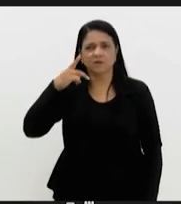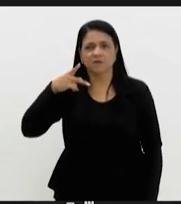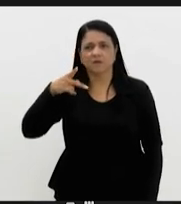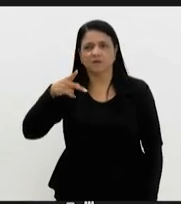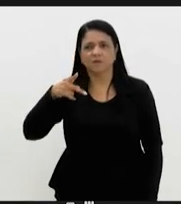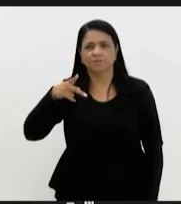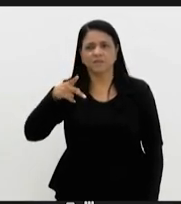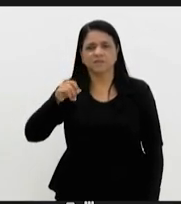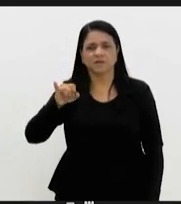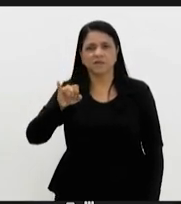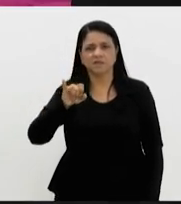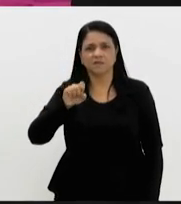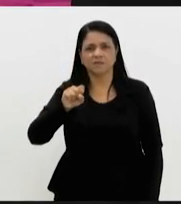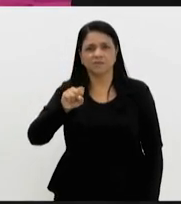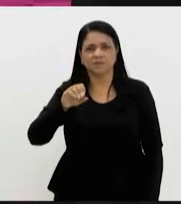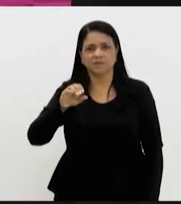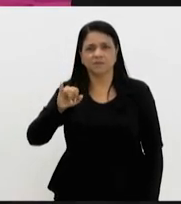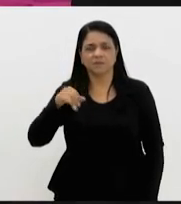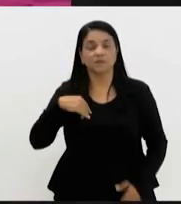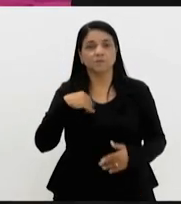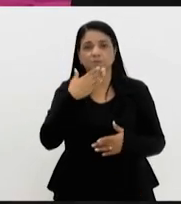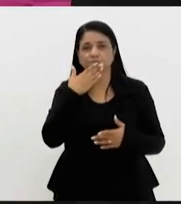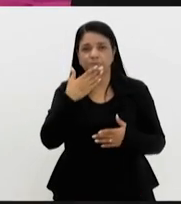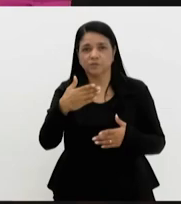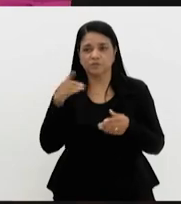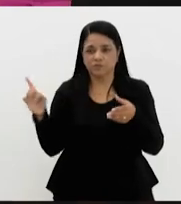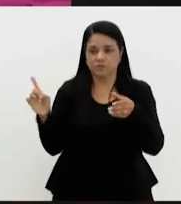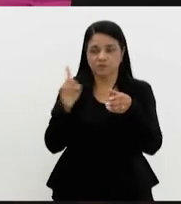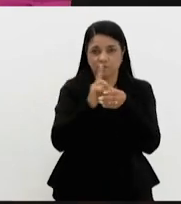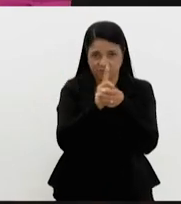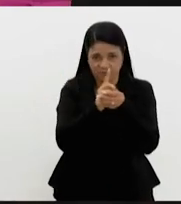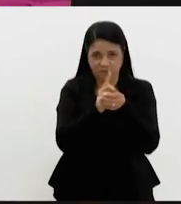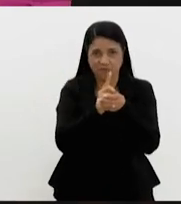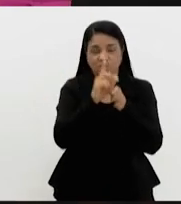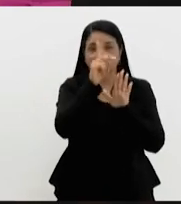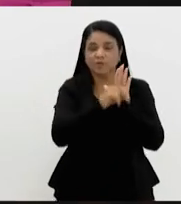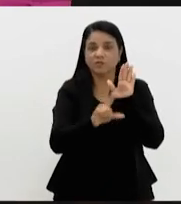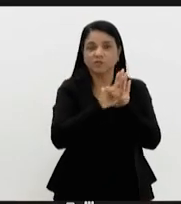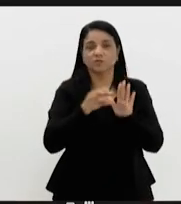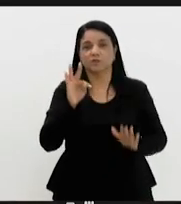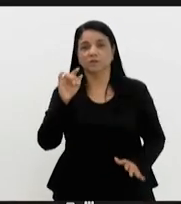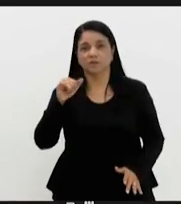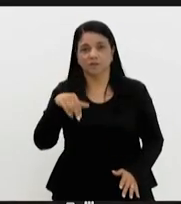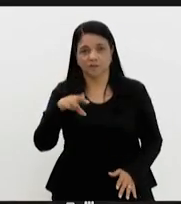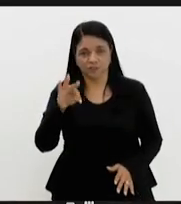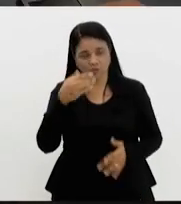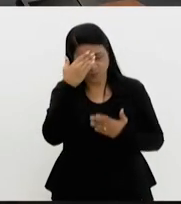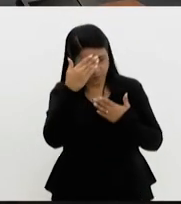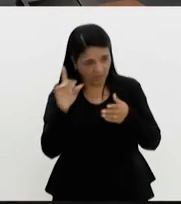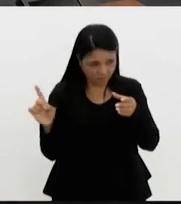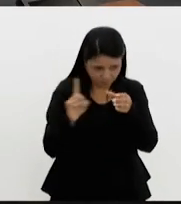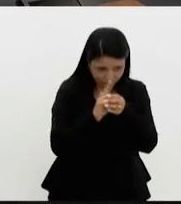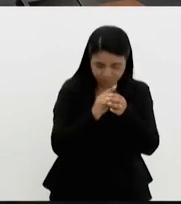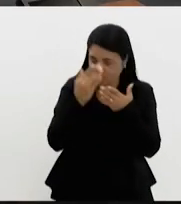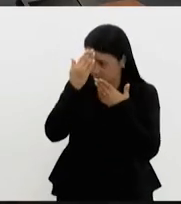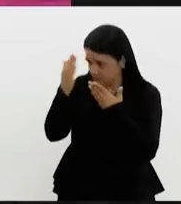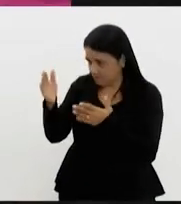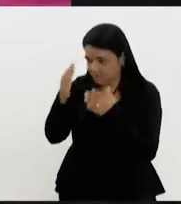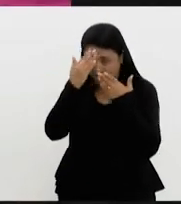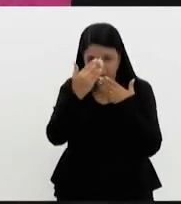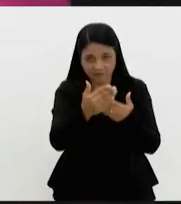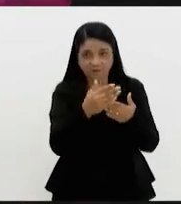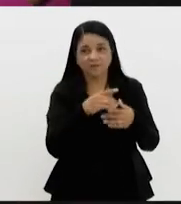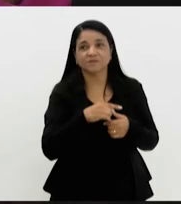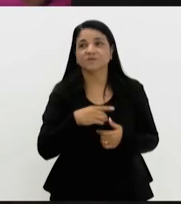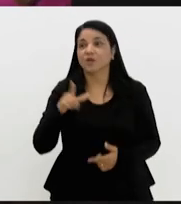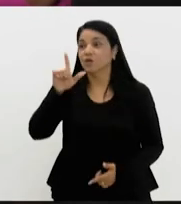do deputado Tandi. Incluído aqui já. Já obrigada. Incluído. Obrigada, deputada. A Lucinha está